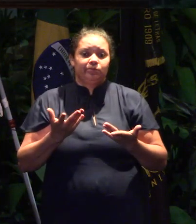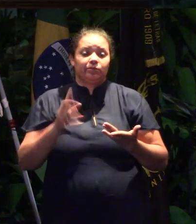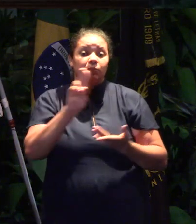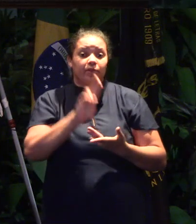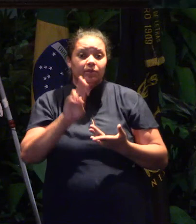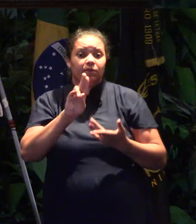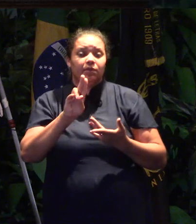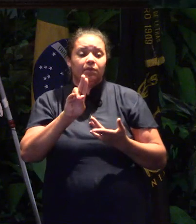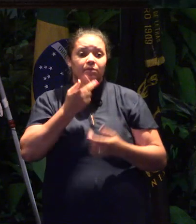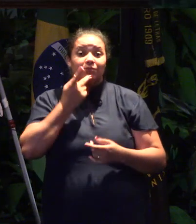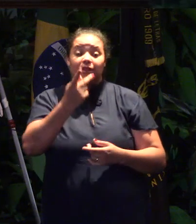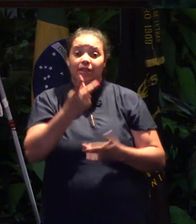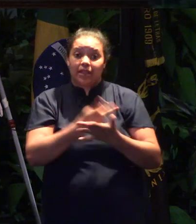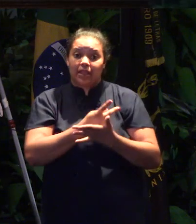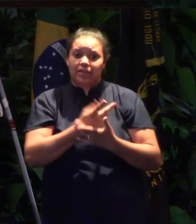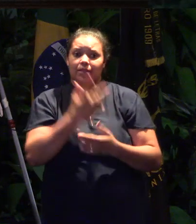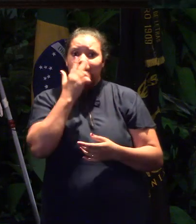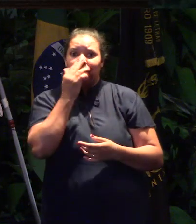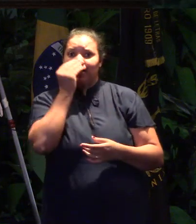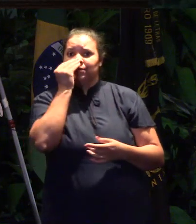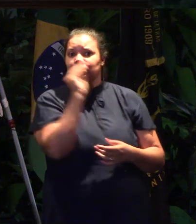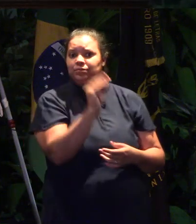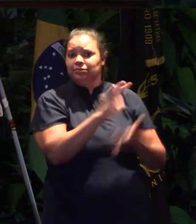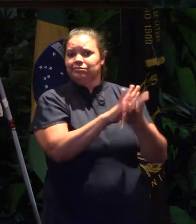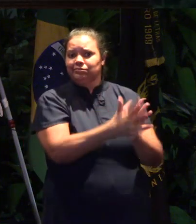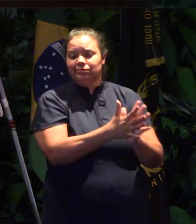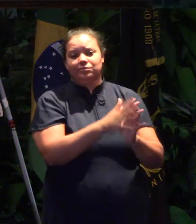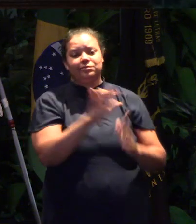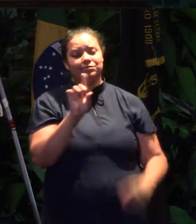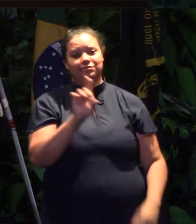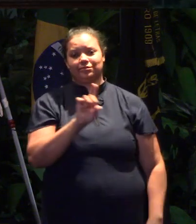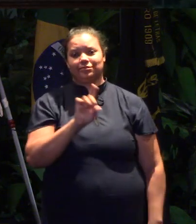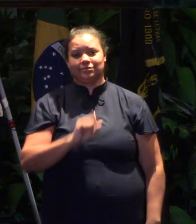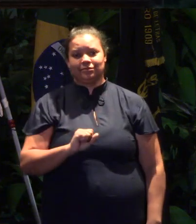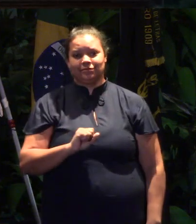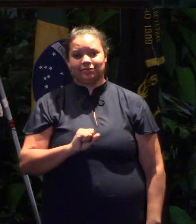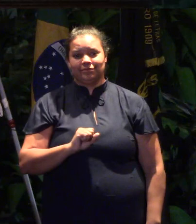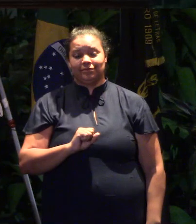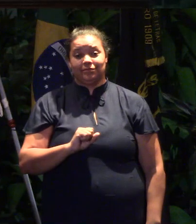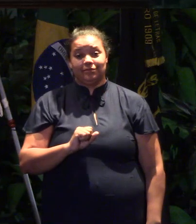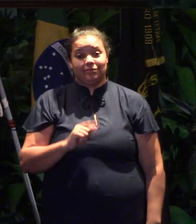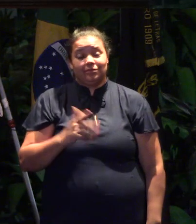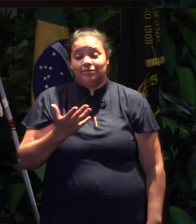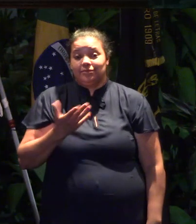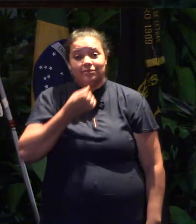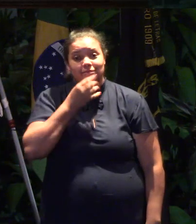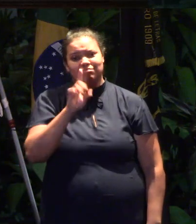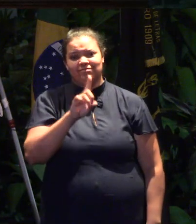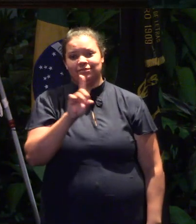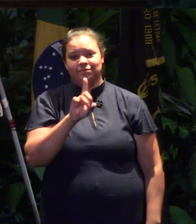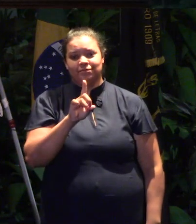inadequado é o desejo de ofender alguém. Né, e isso é absolutamente inadequado.